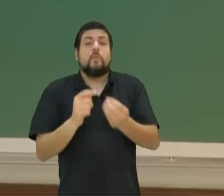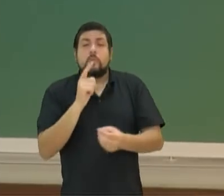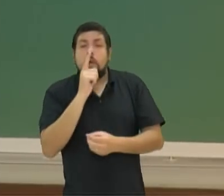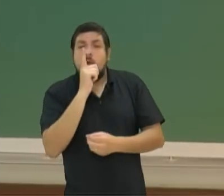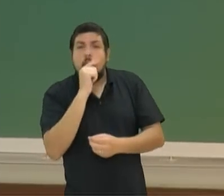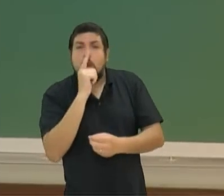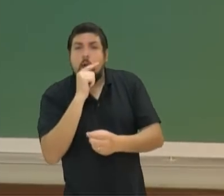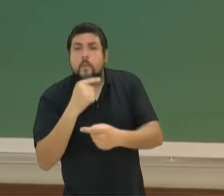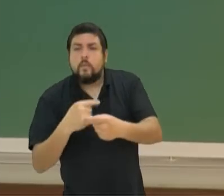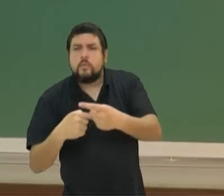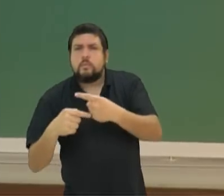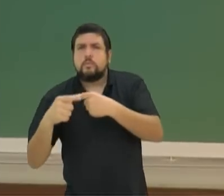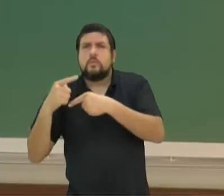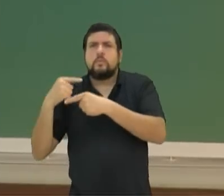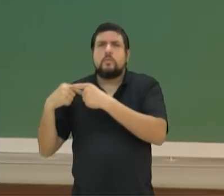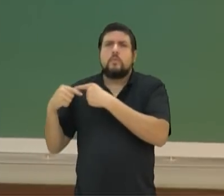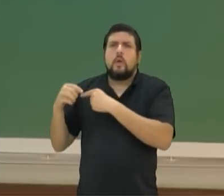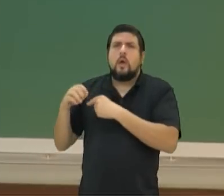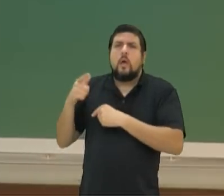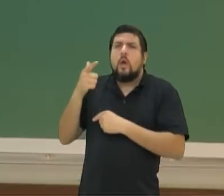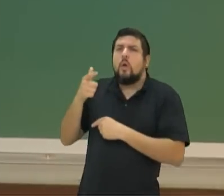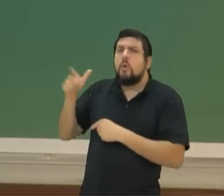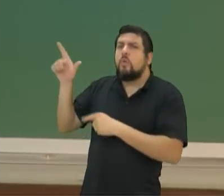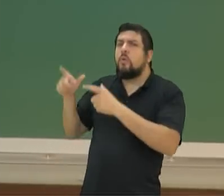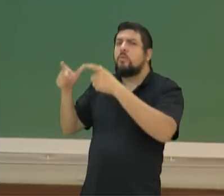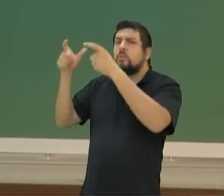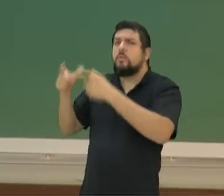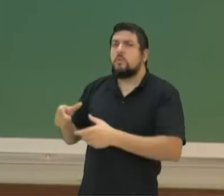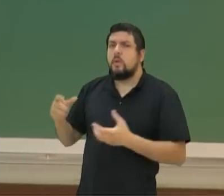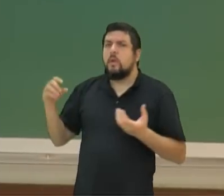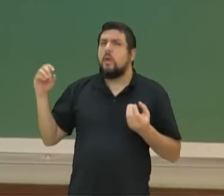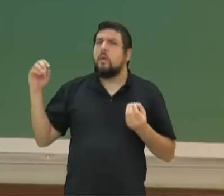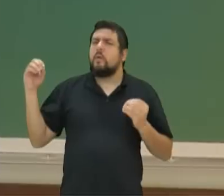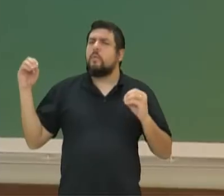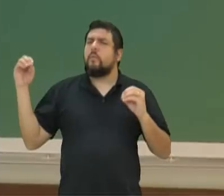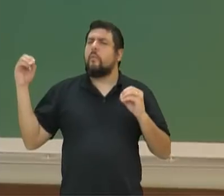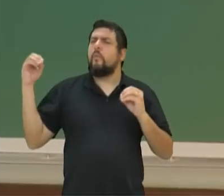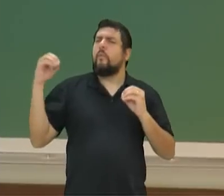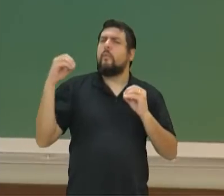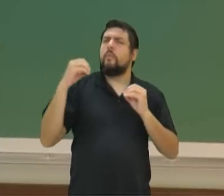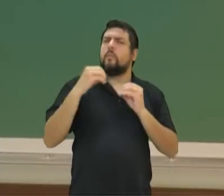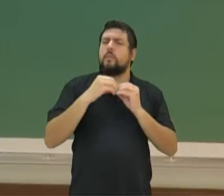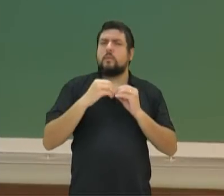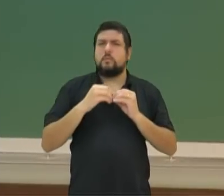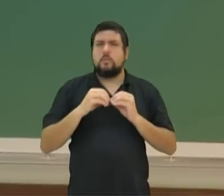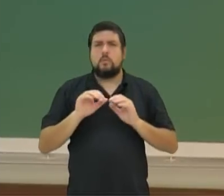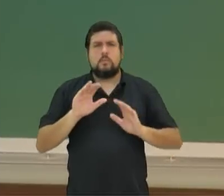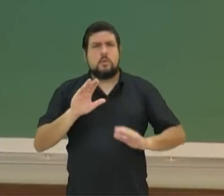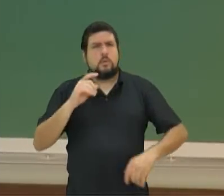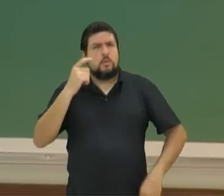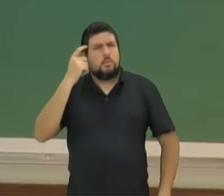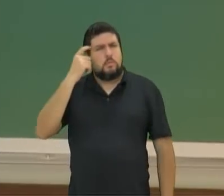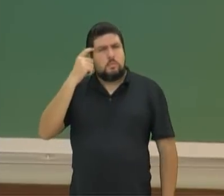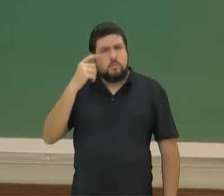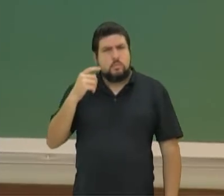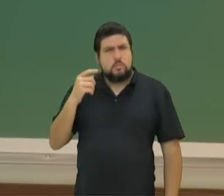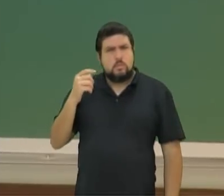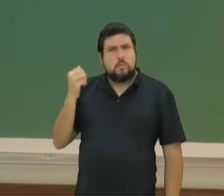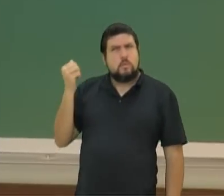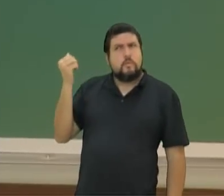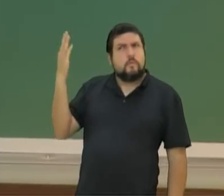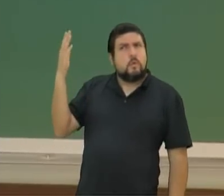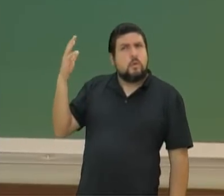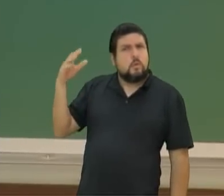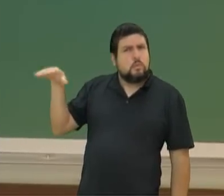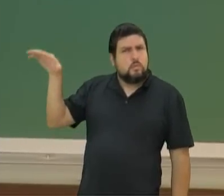até nós de outro lugar. Então, pode surgir na sua cabeça a pergunta, será que existe água fora da Terra?